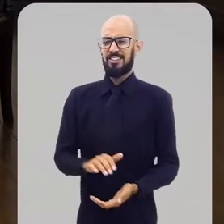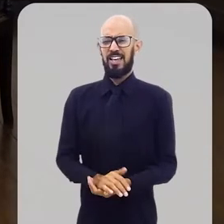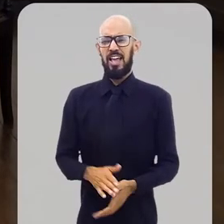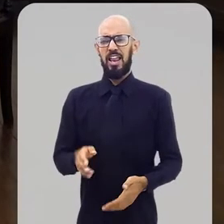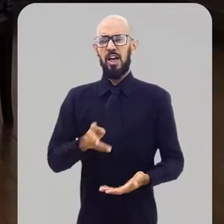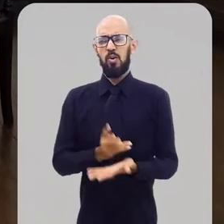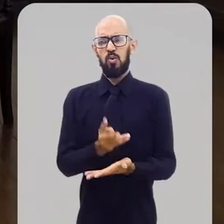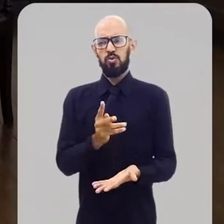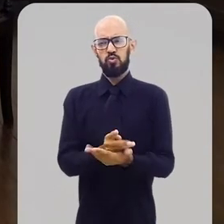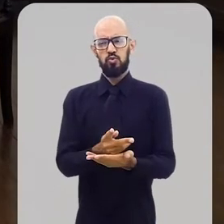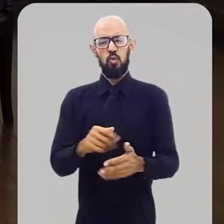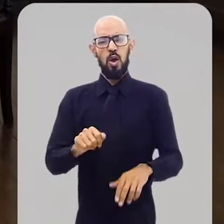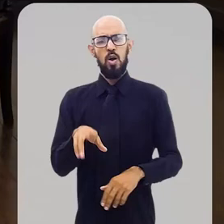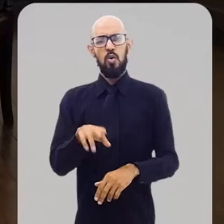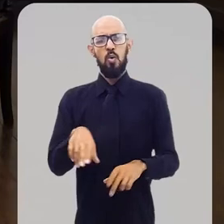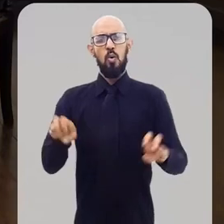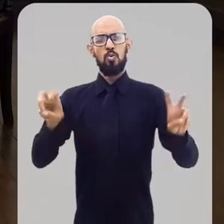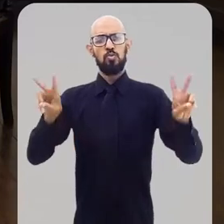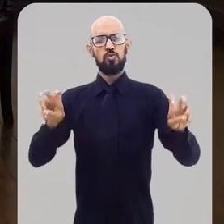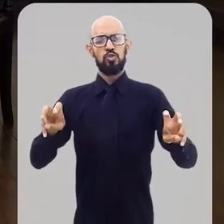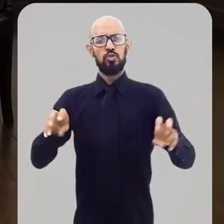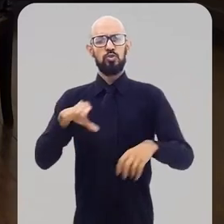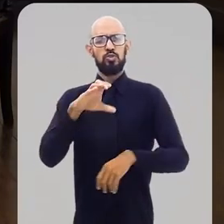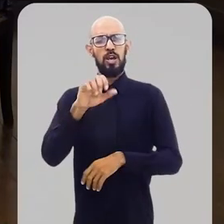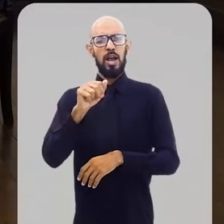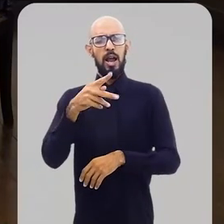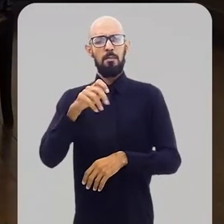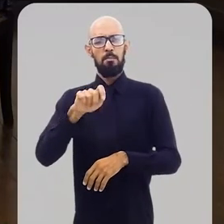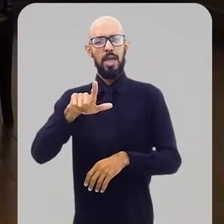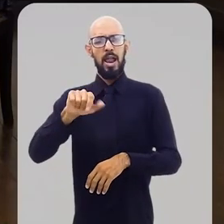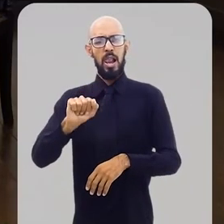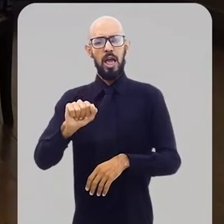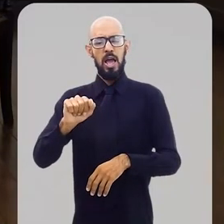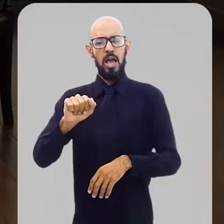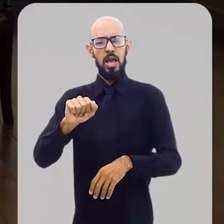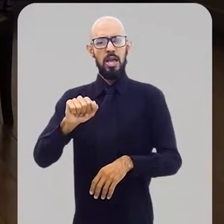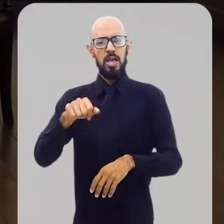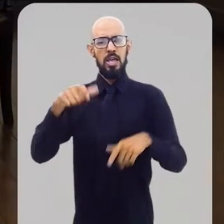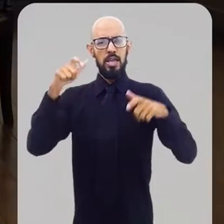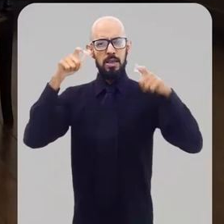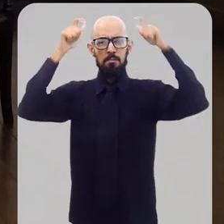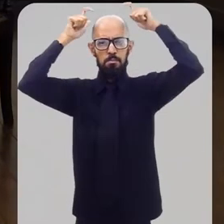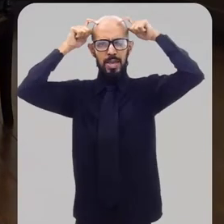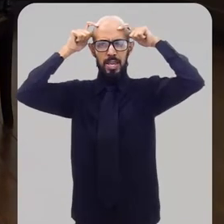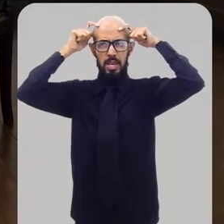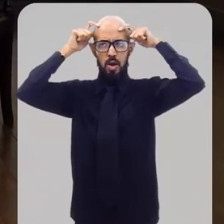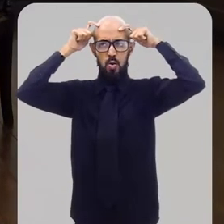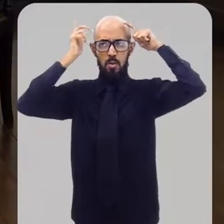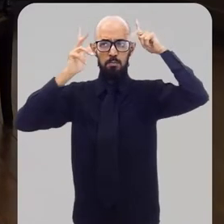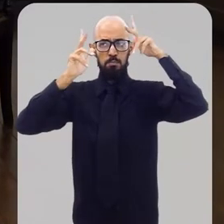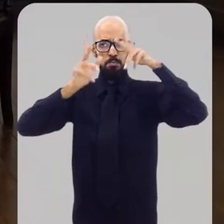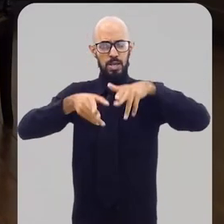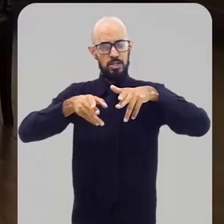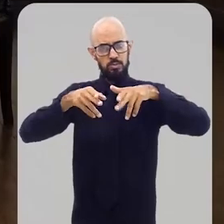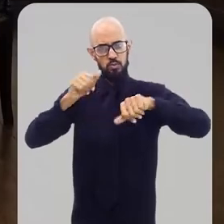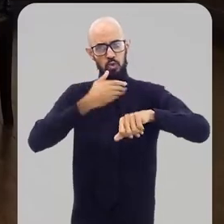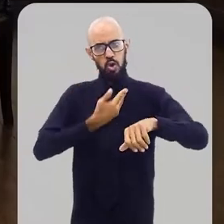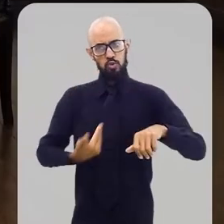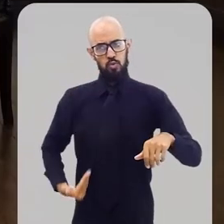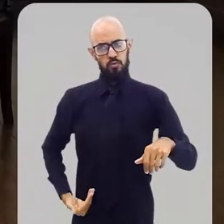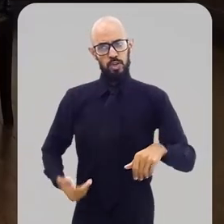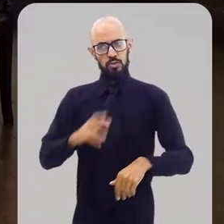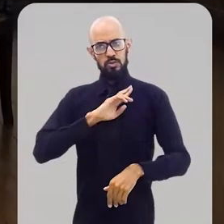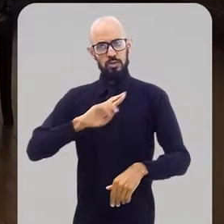título de Capela Imperial é mesmo sendo Nossa nosso governo